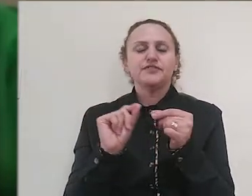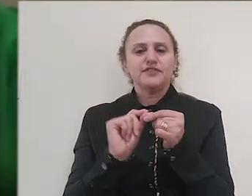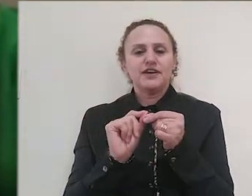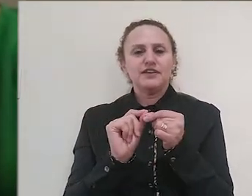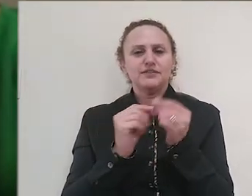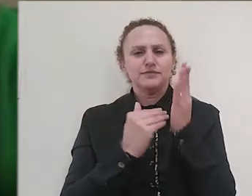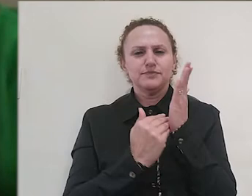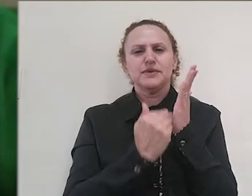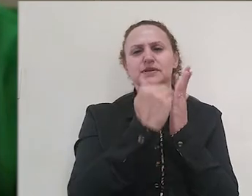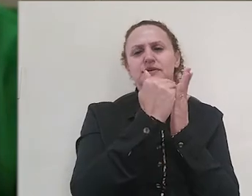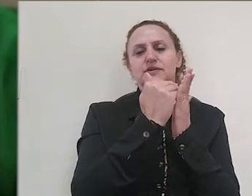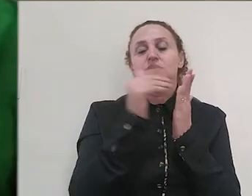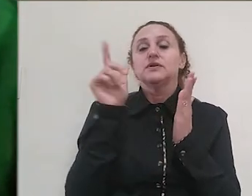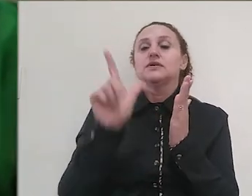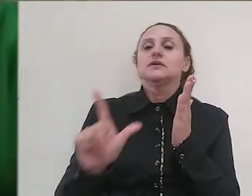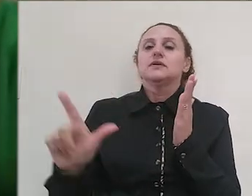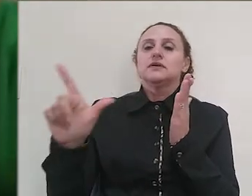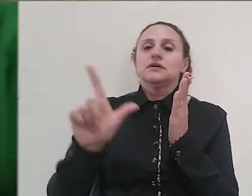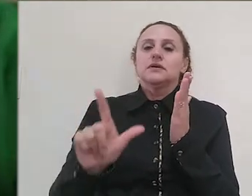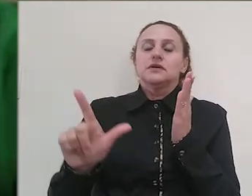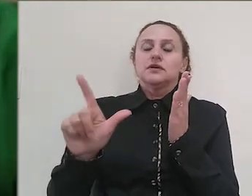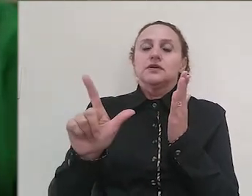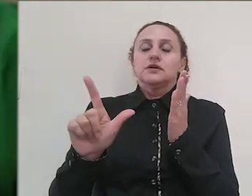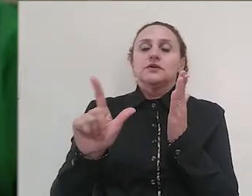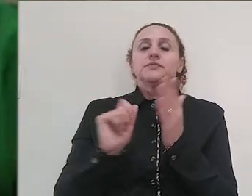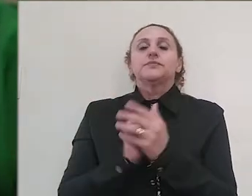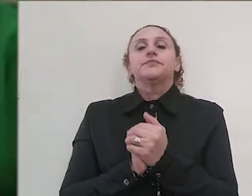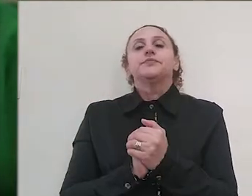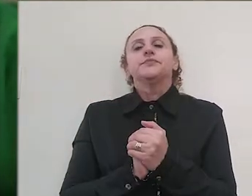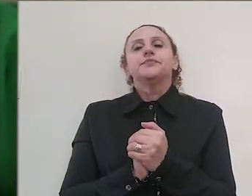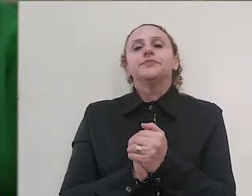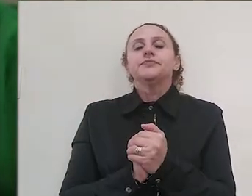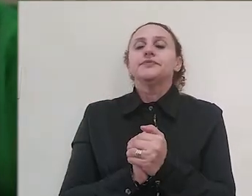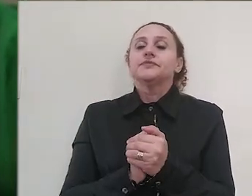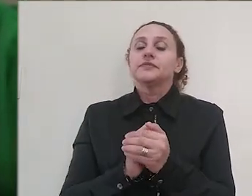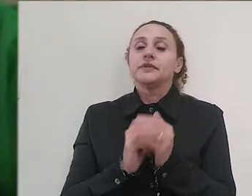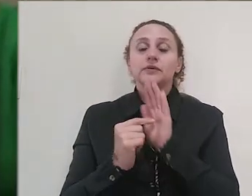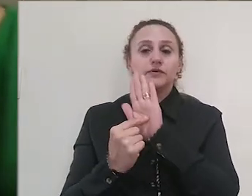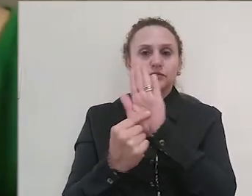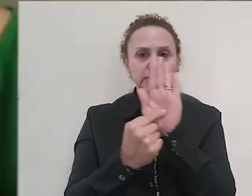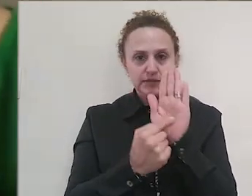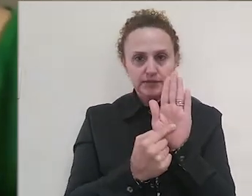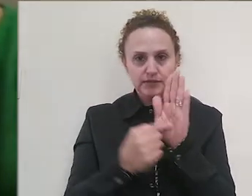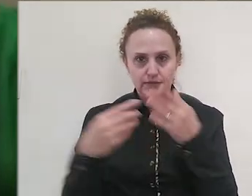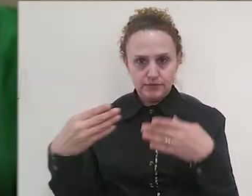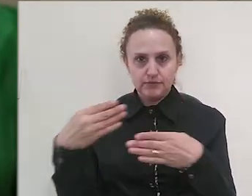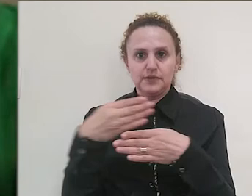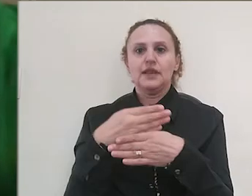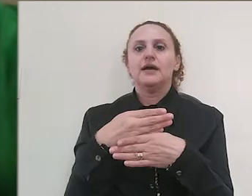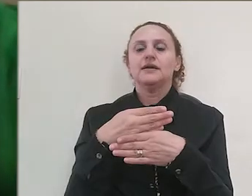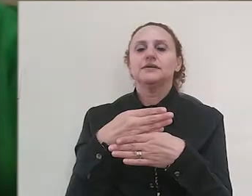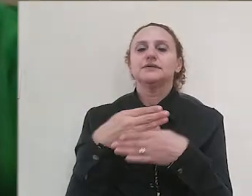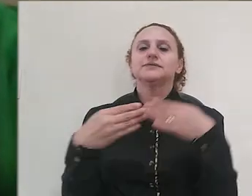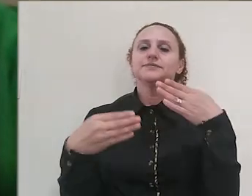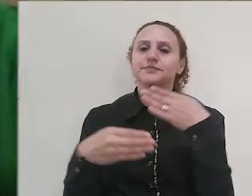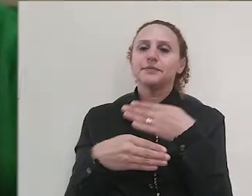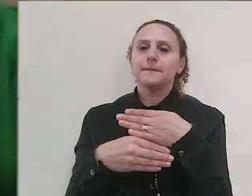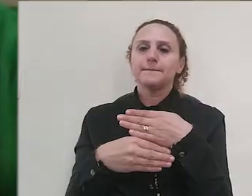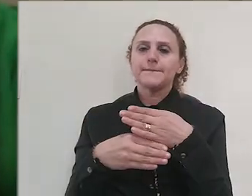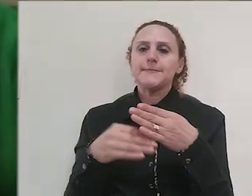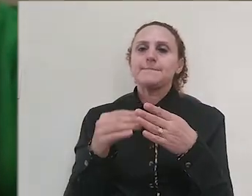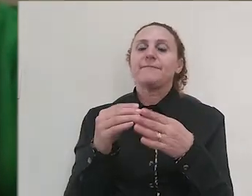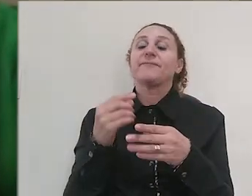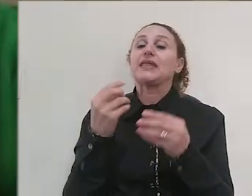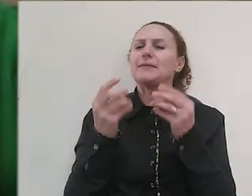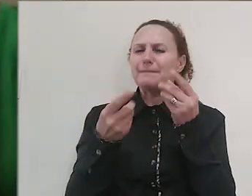os períodos literários, né? O estudo dos períodos literários ou dos estilos de época. Para isso, eu vou apresentar, então, alguns slides para que a gente possa,